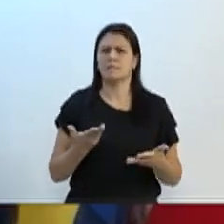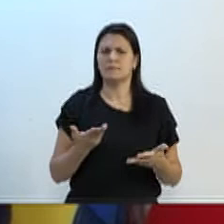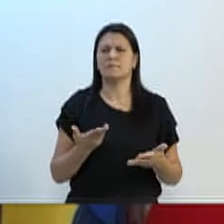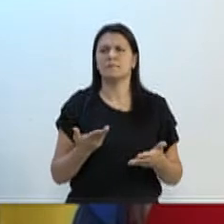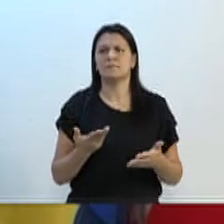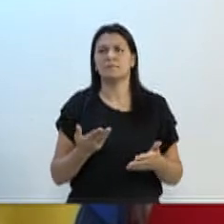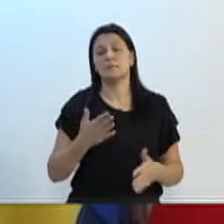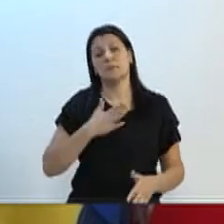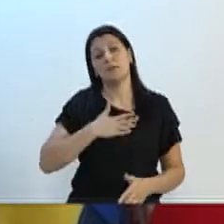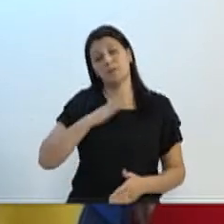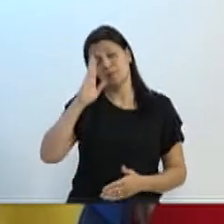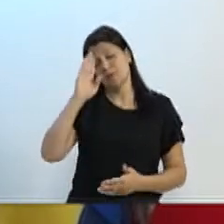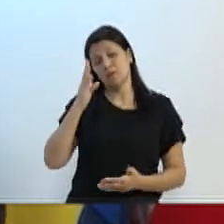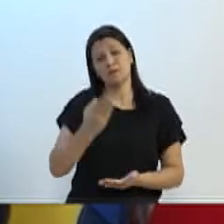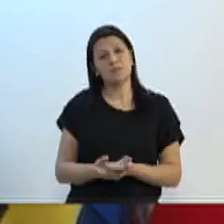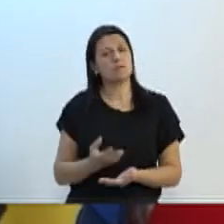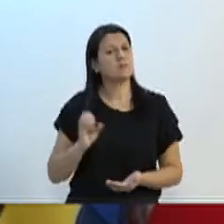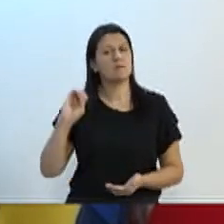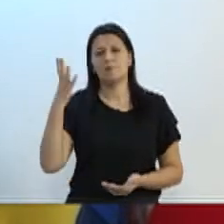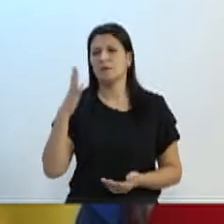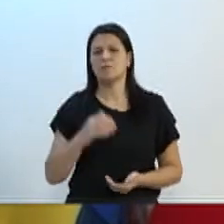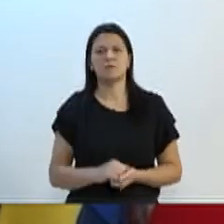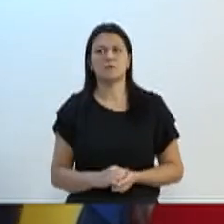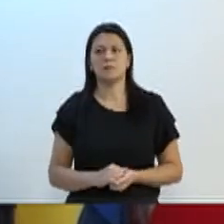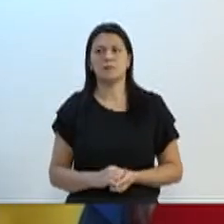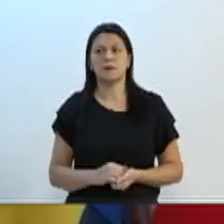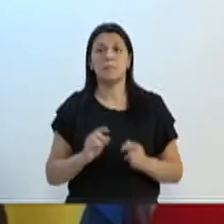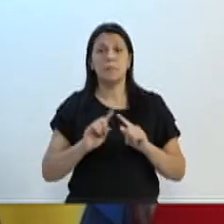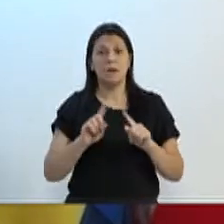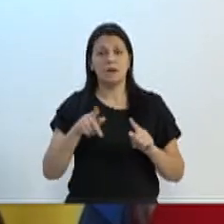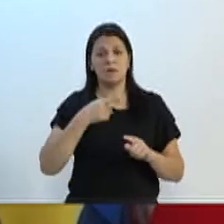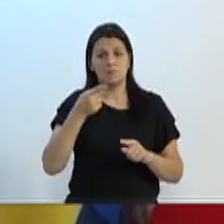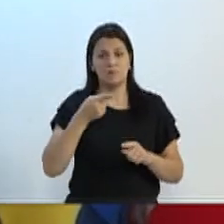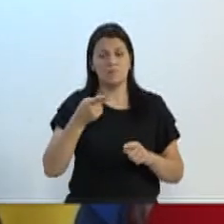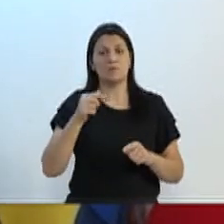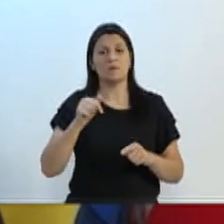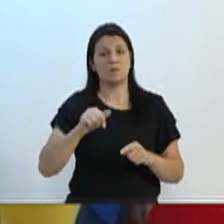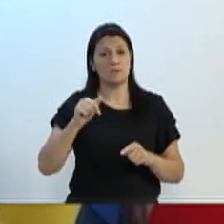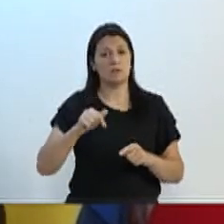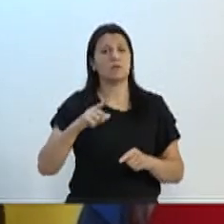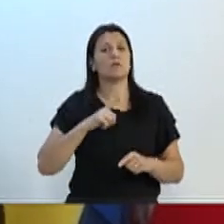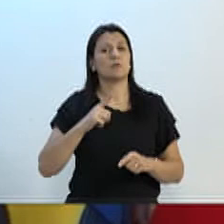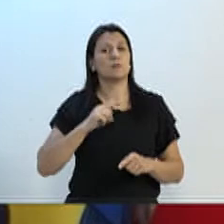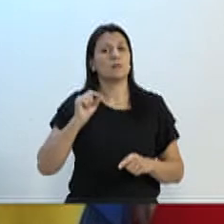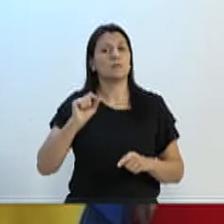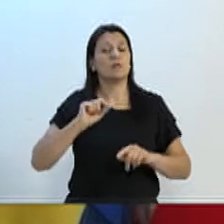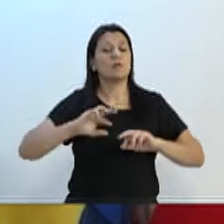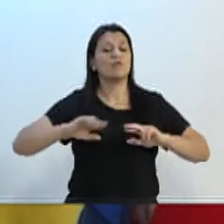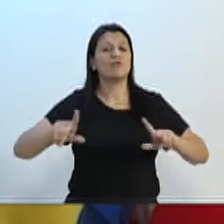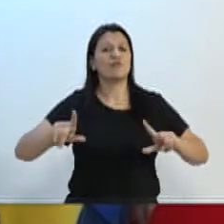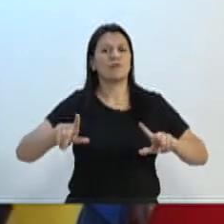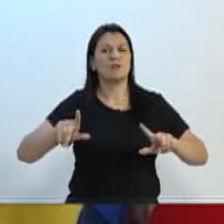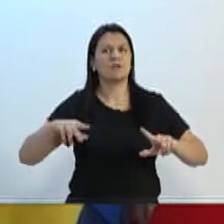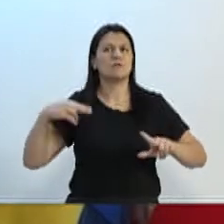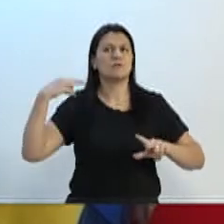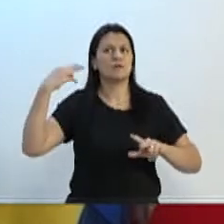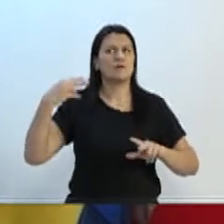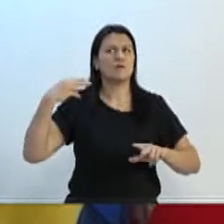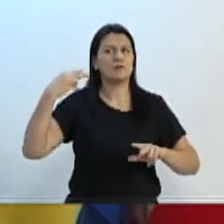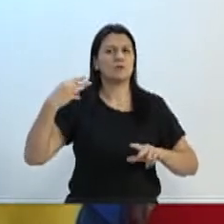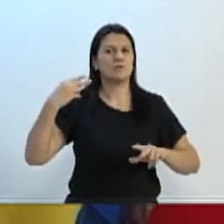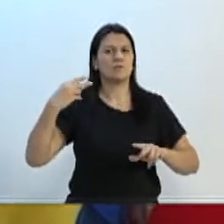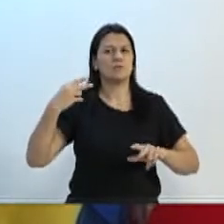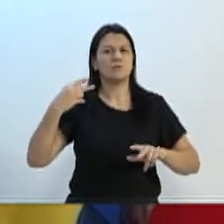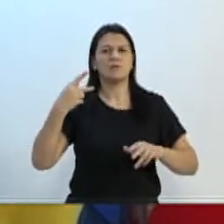lastimáveis. Eu quero acreditar que isso não vai acontecer, mas eu estou falando aqui em maio que existe uma situação, sim, diferenciada em relação aos vereadores que